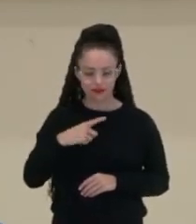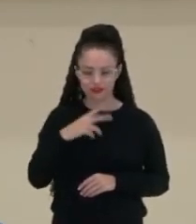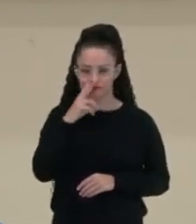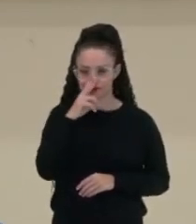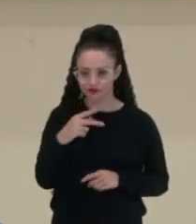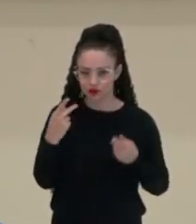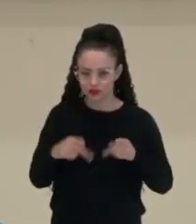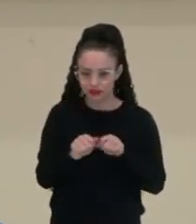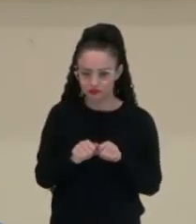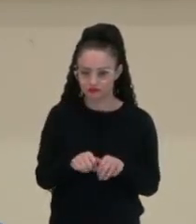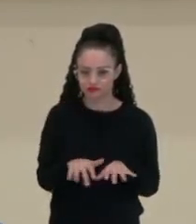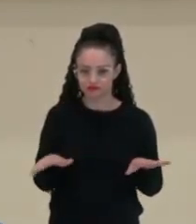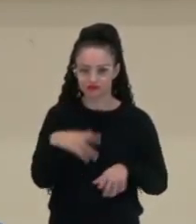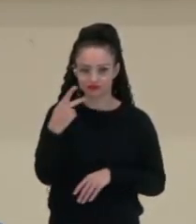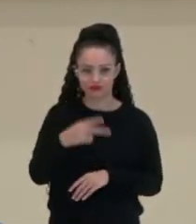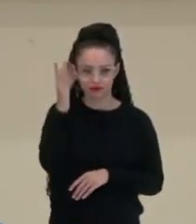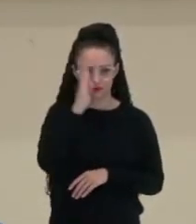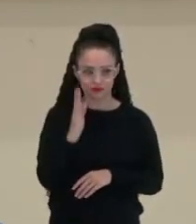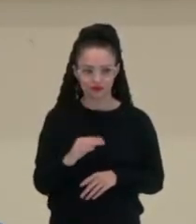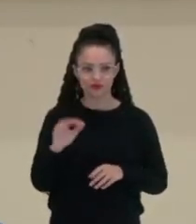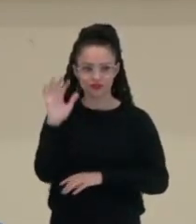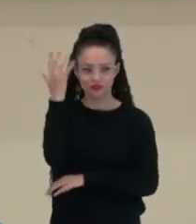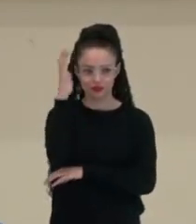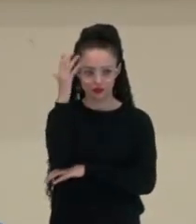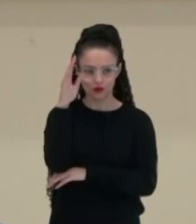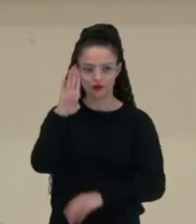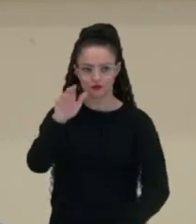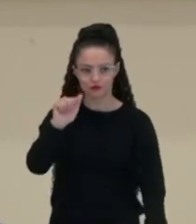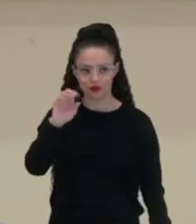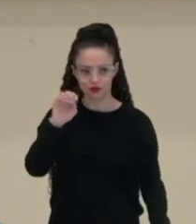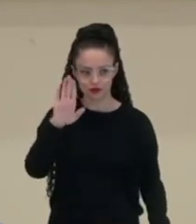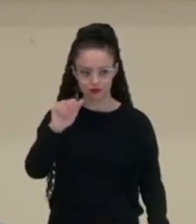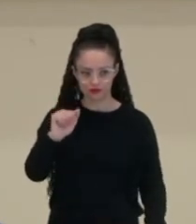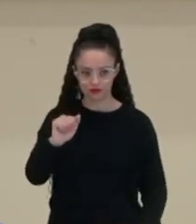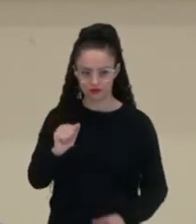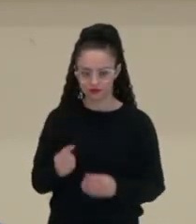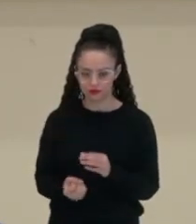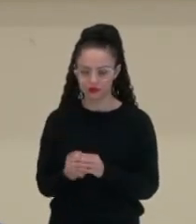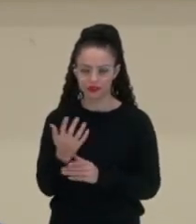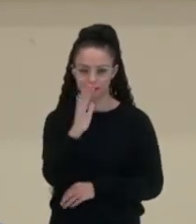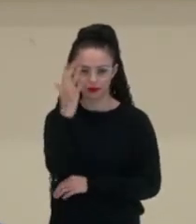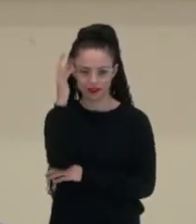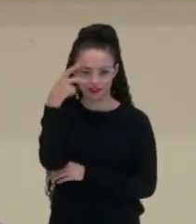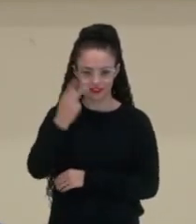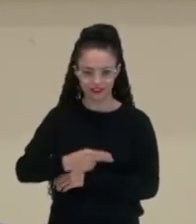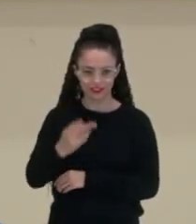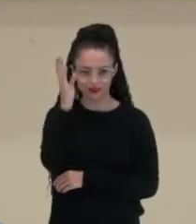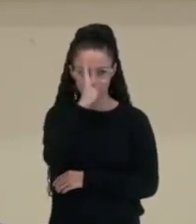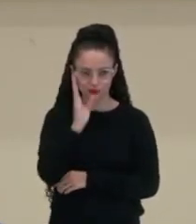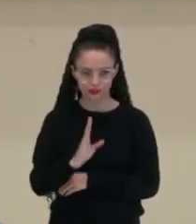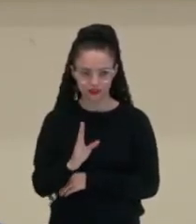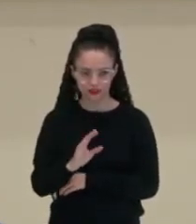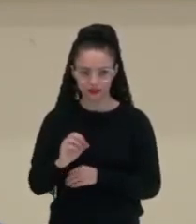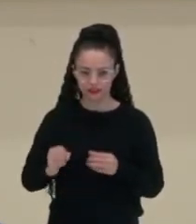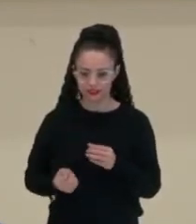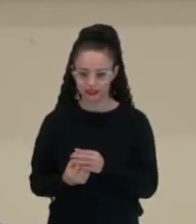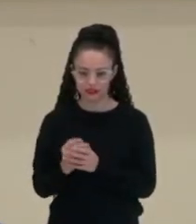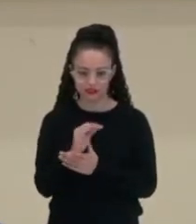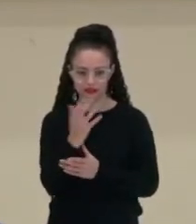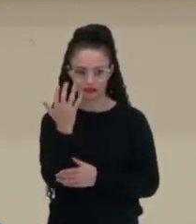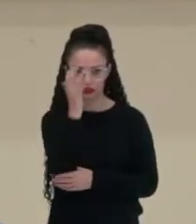fortíssimas aqui no Brasil, inclusive com o baobá, que também está plantadinho aqui nas nossas terras, né? Então, cresceu, germinou e